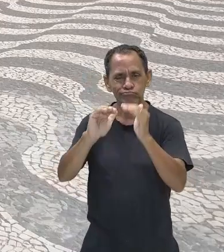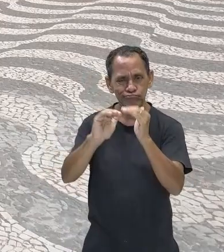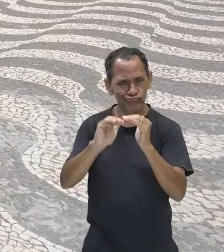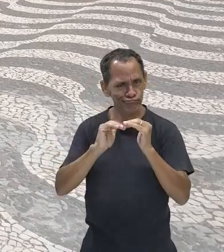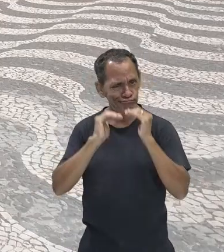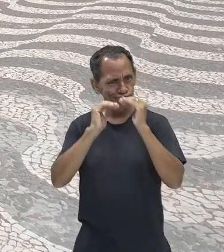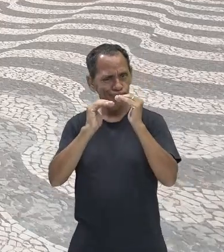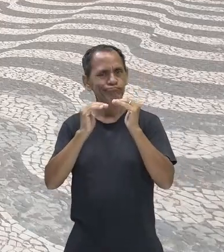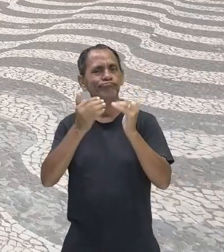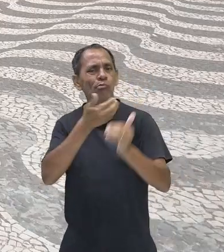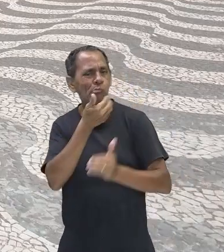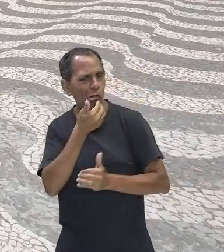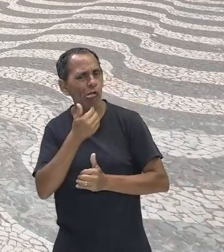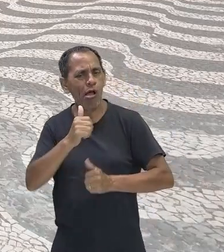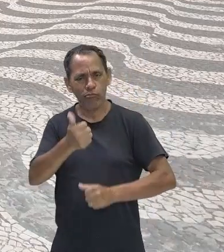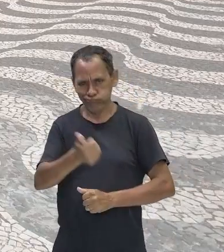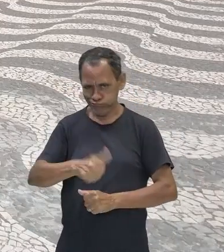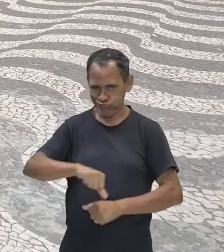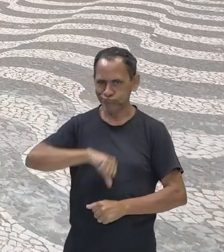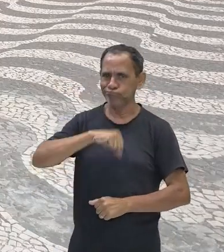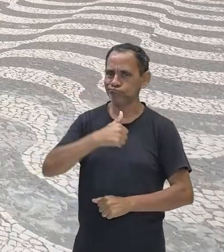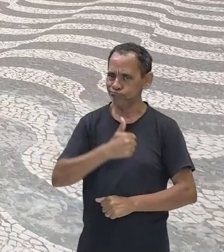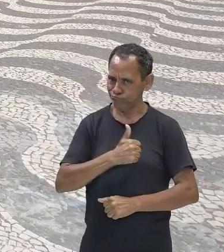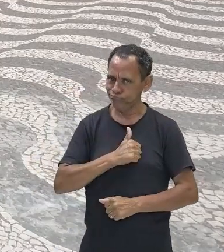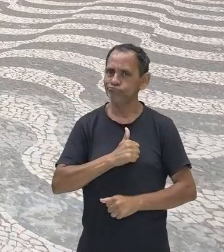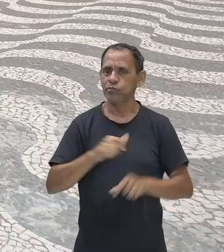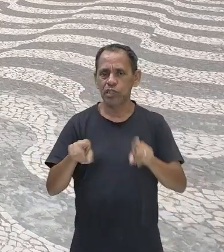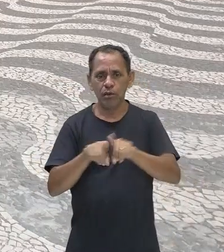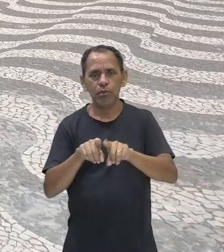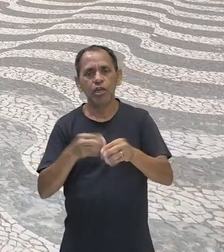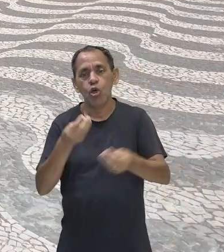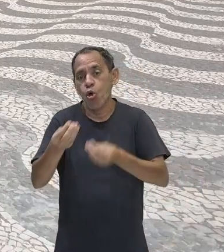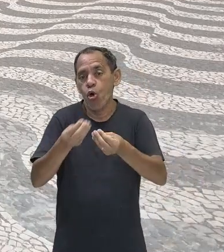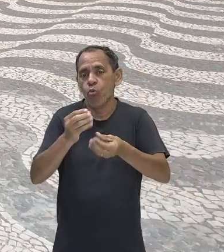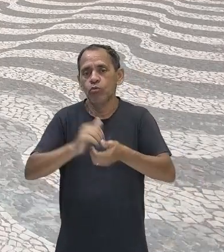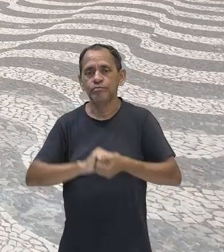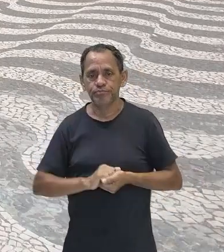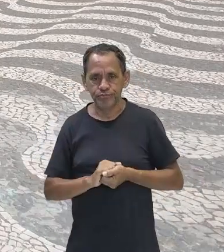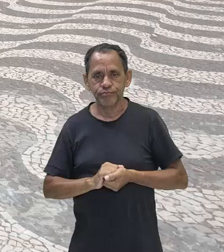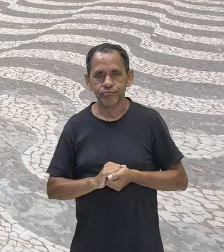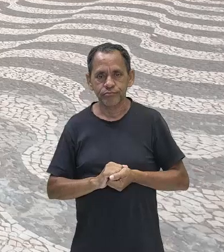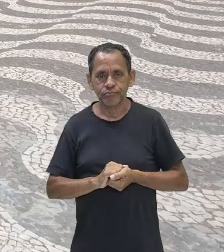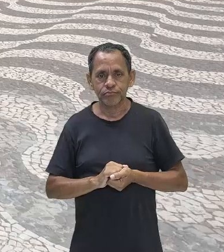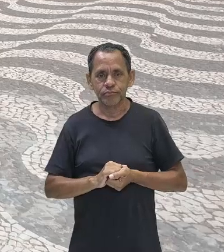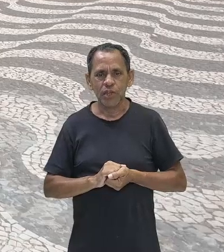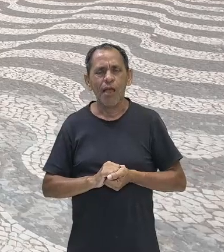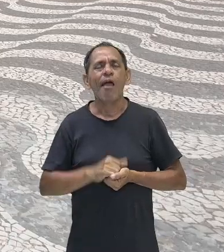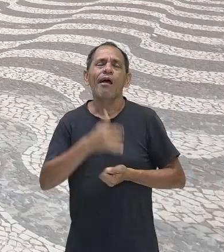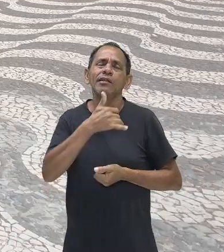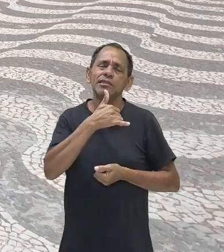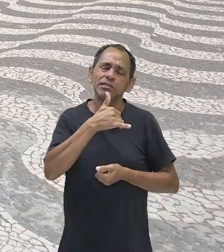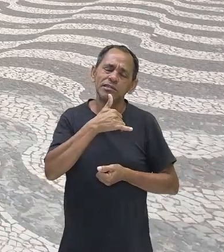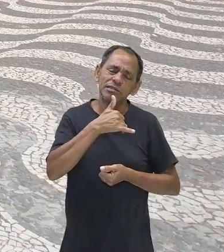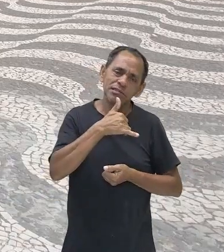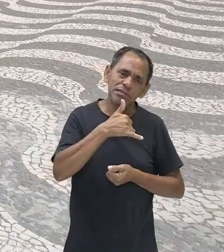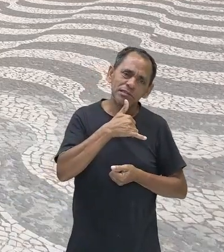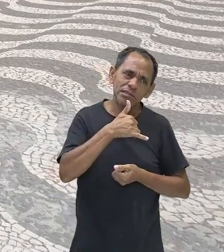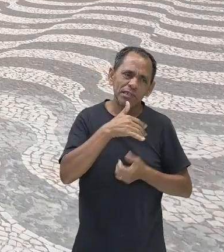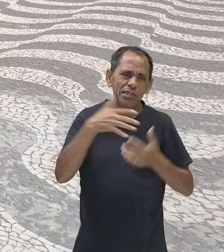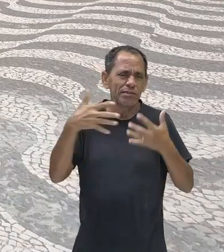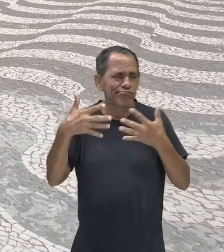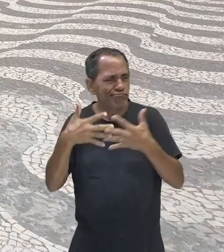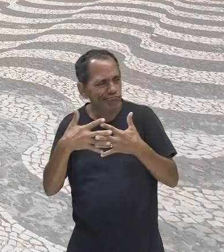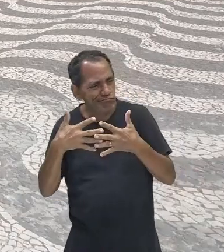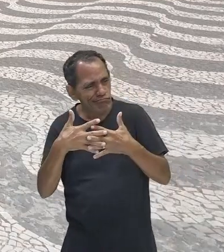falamos da baixa autoestima, nós estamos falando de um momento de tristeza, de introspecção. Parece que eu estou